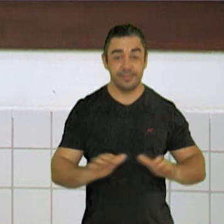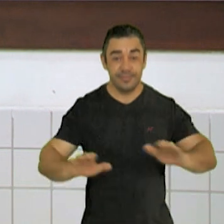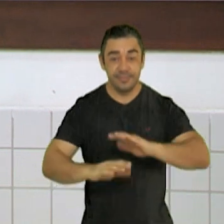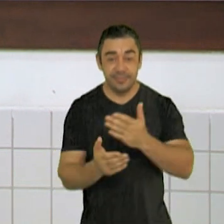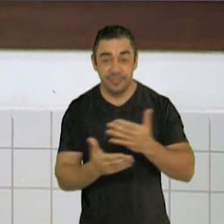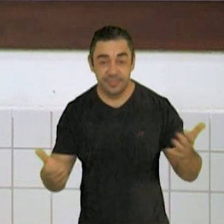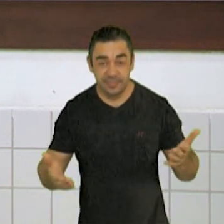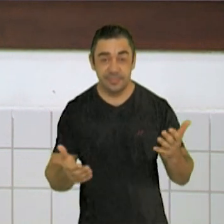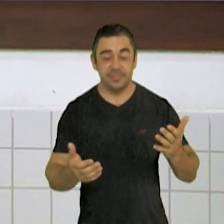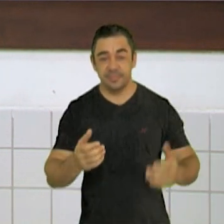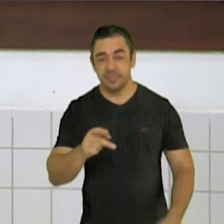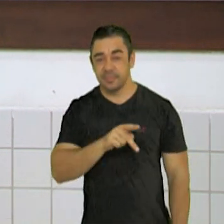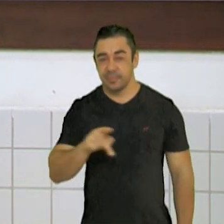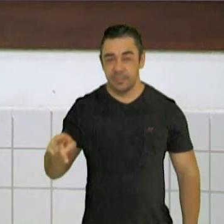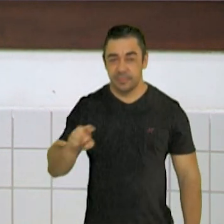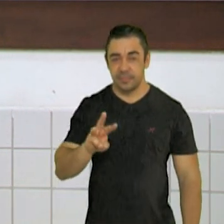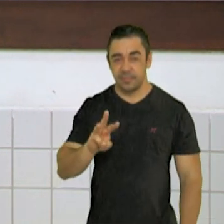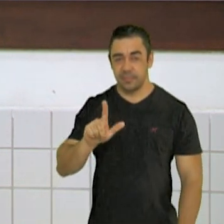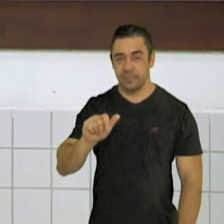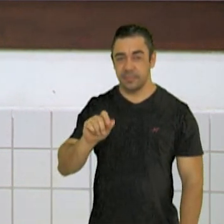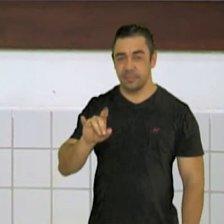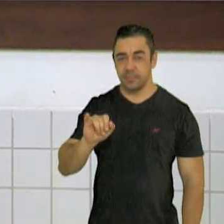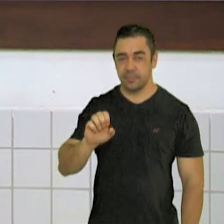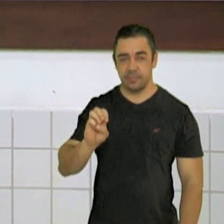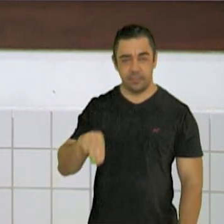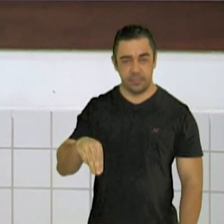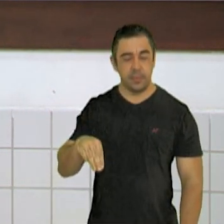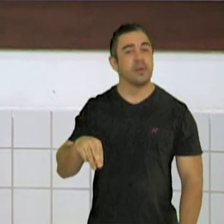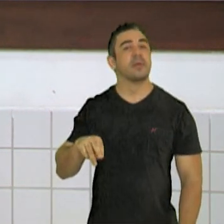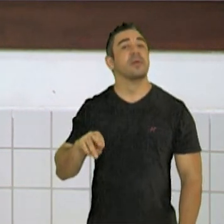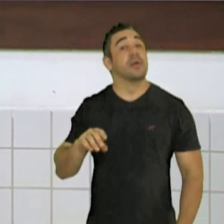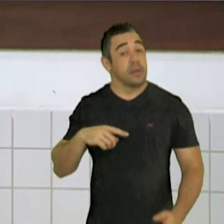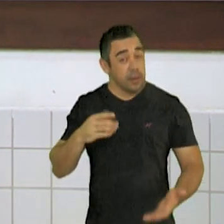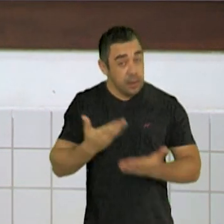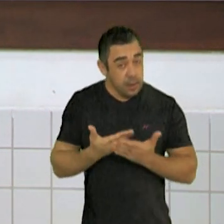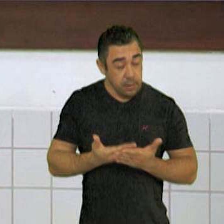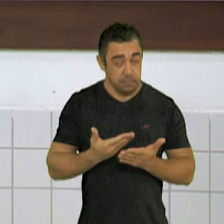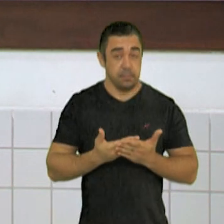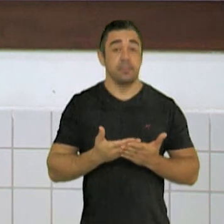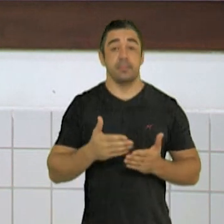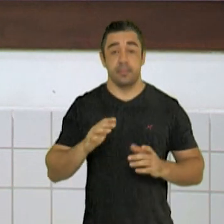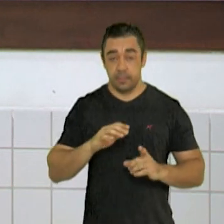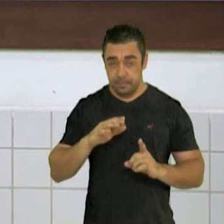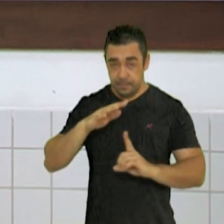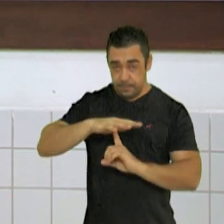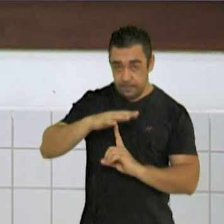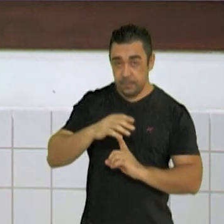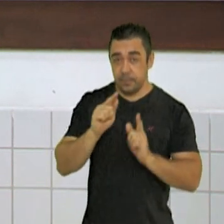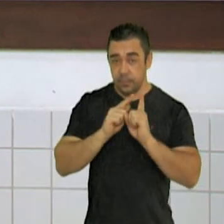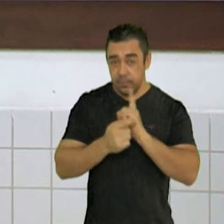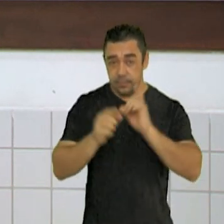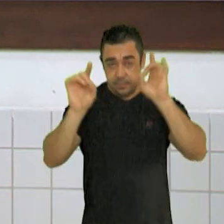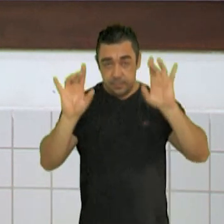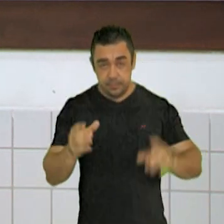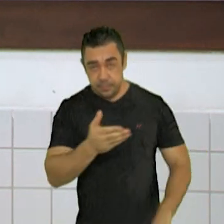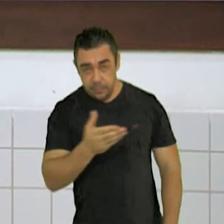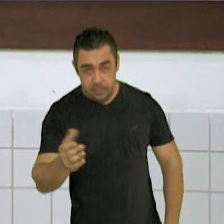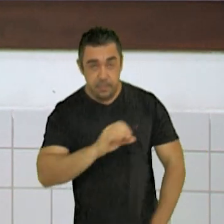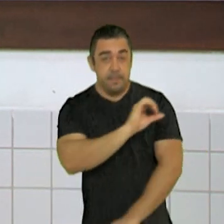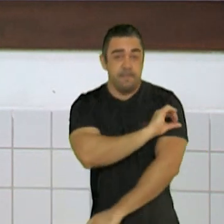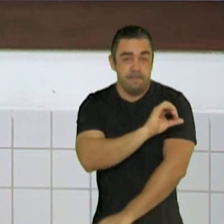Salve, salve, galera! Professor Vladimir na área com mais uma aula Paraná de Geografia, especialmente para você do nono ano do